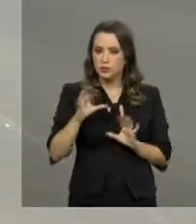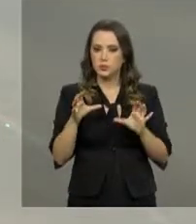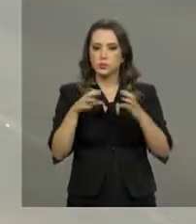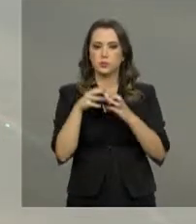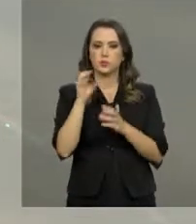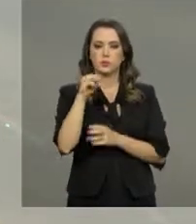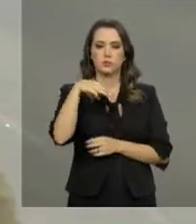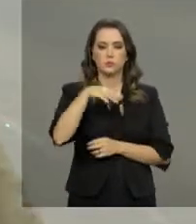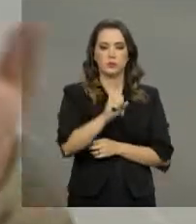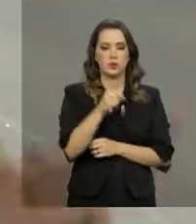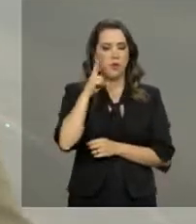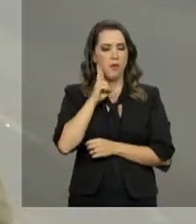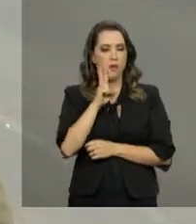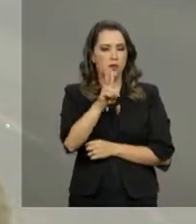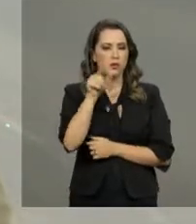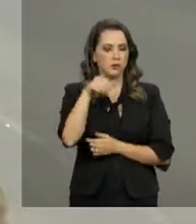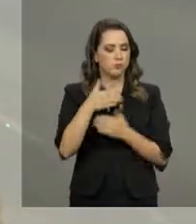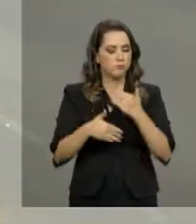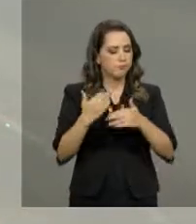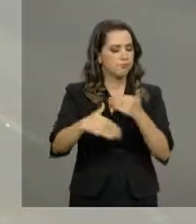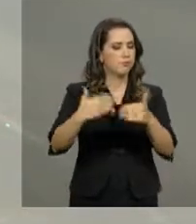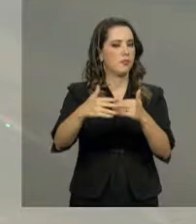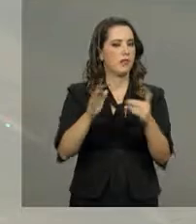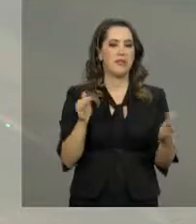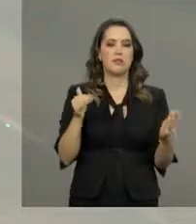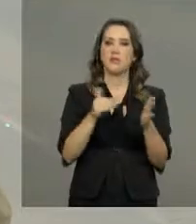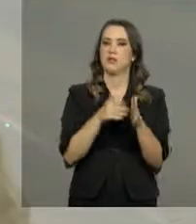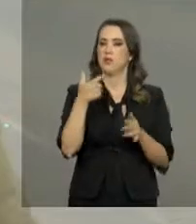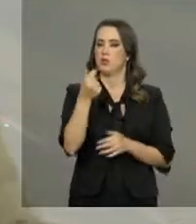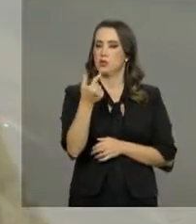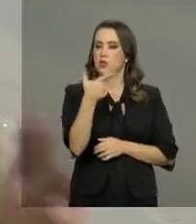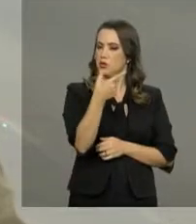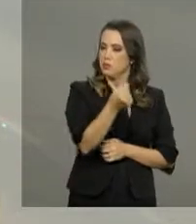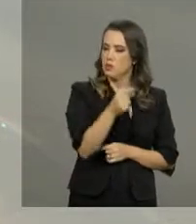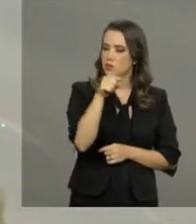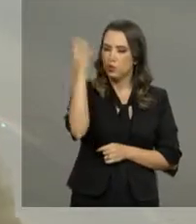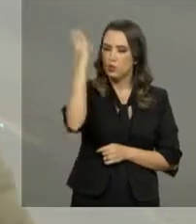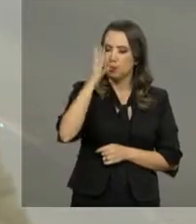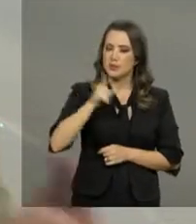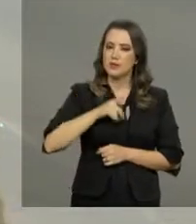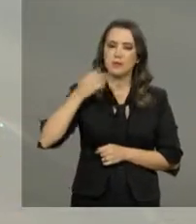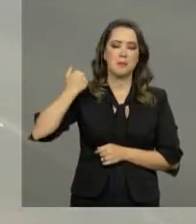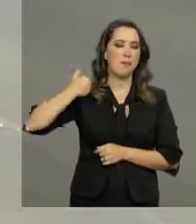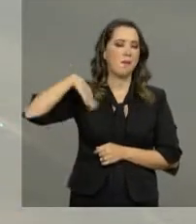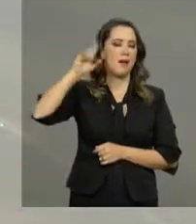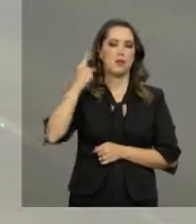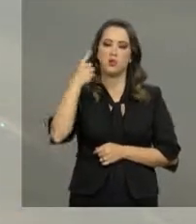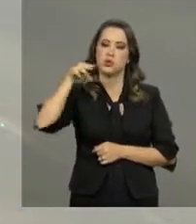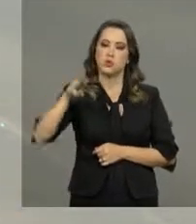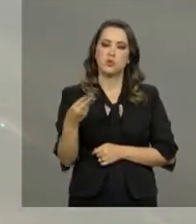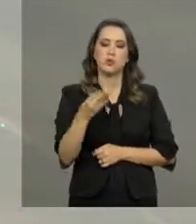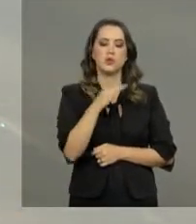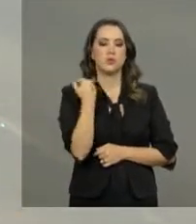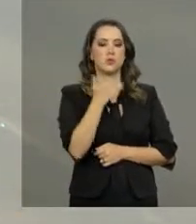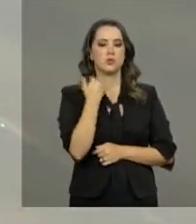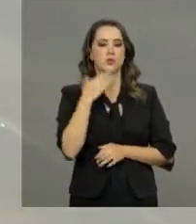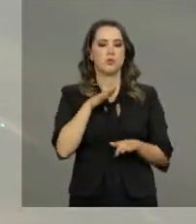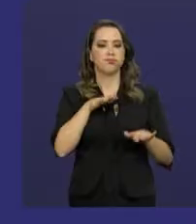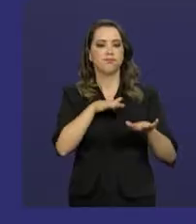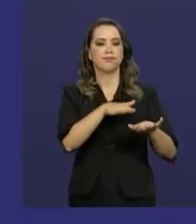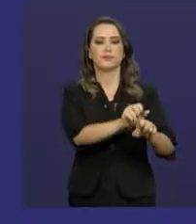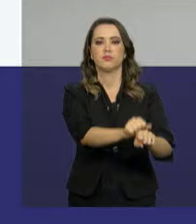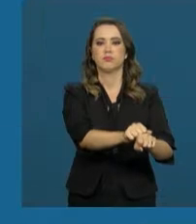de saúde estima que nesse ritmo até 2020 o brasil terá mais milhão de mortes por acidentes de